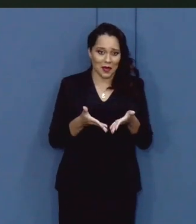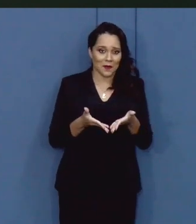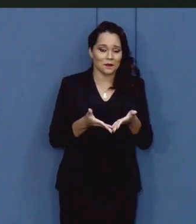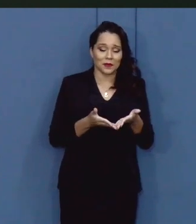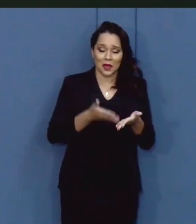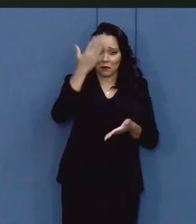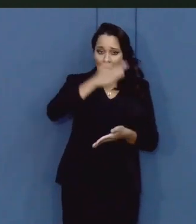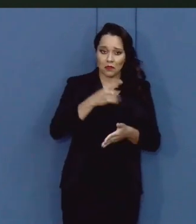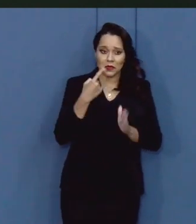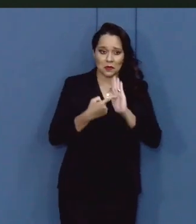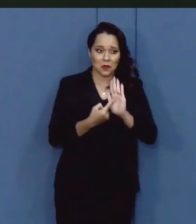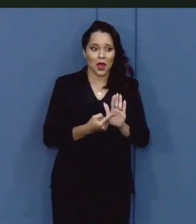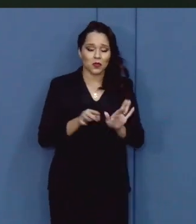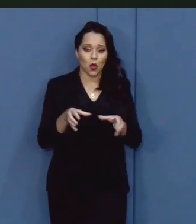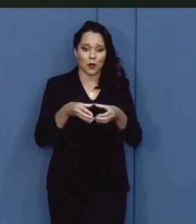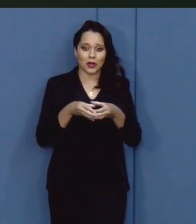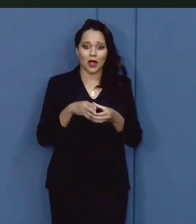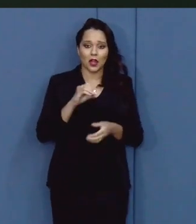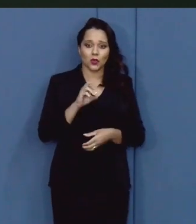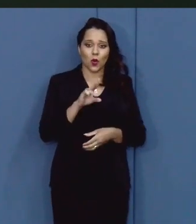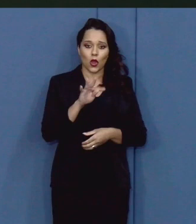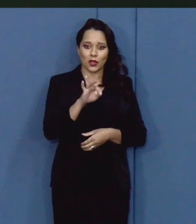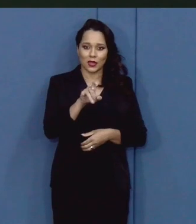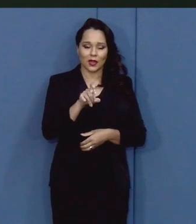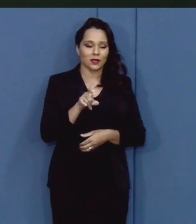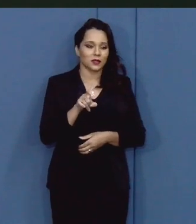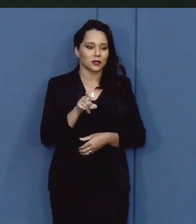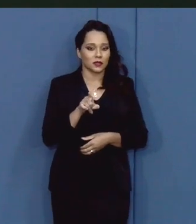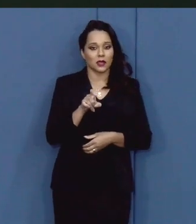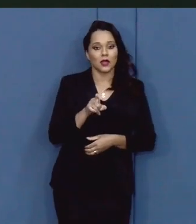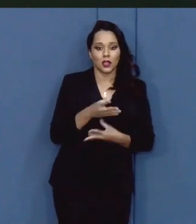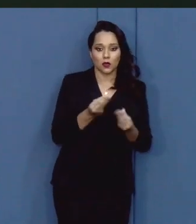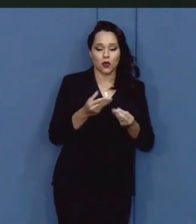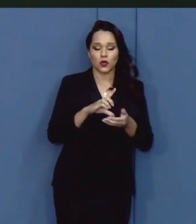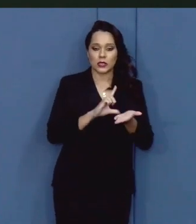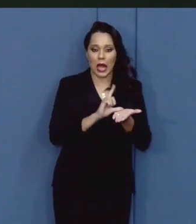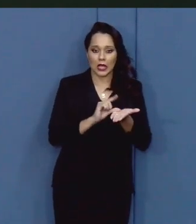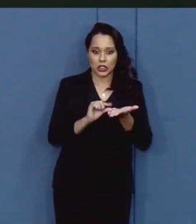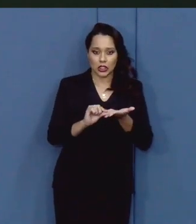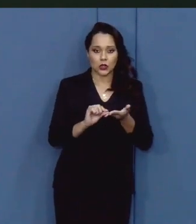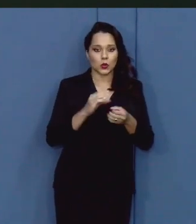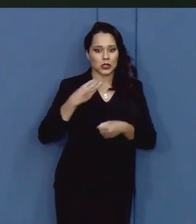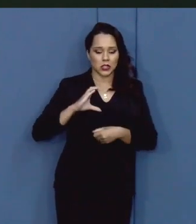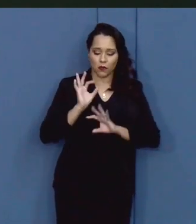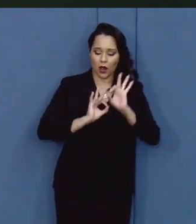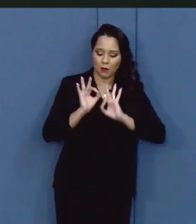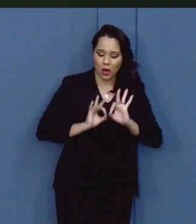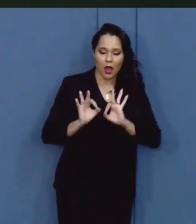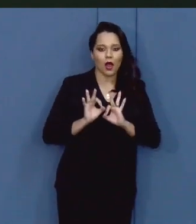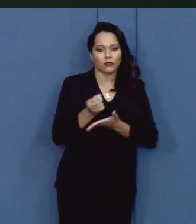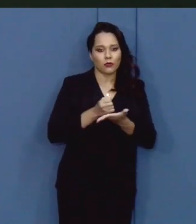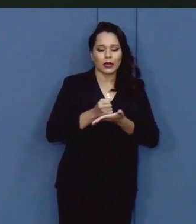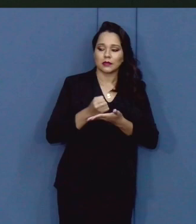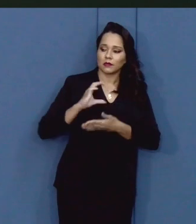participar e testemunhar isso no Comitê do Códex, onde vários artigos científicos foram elaborados,